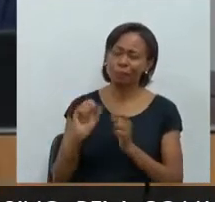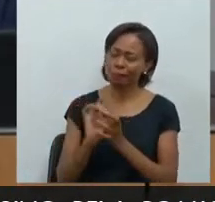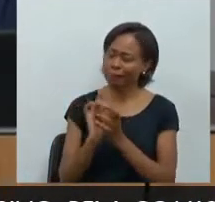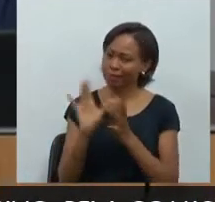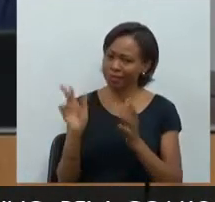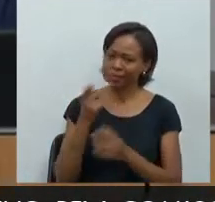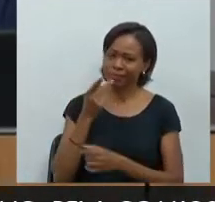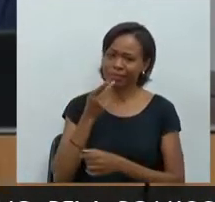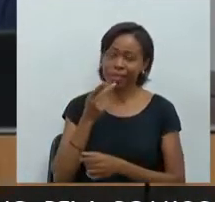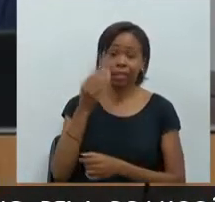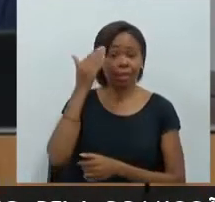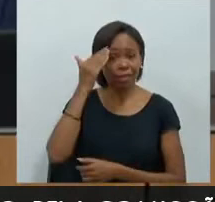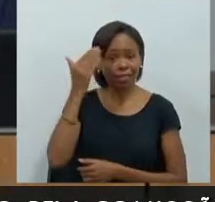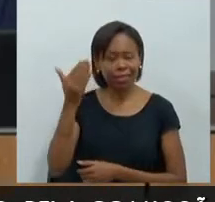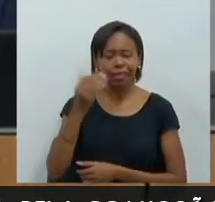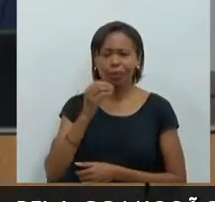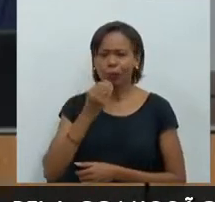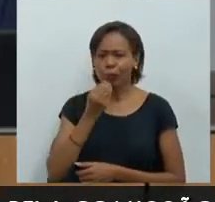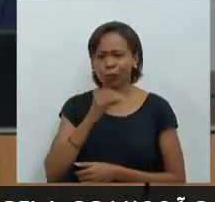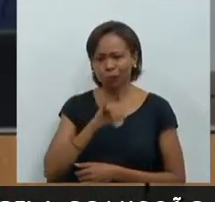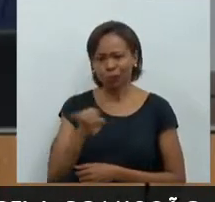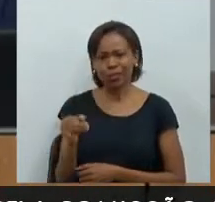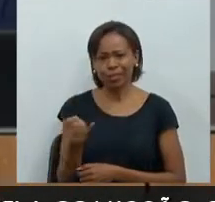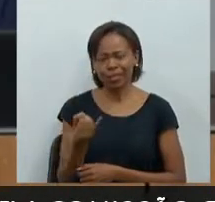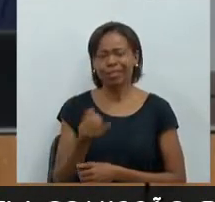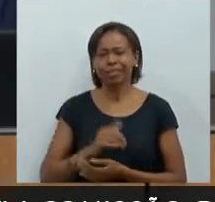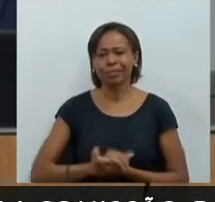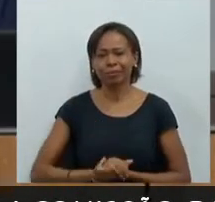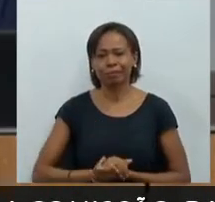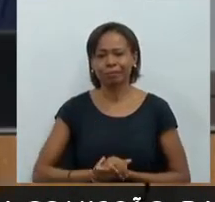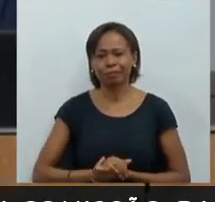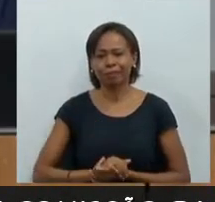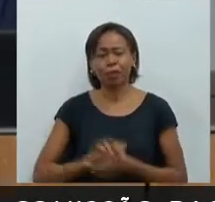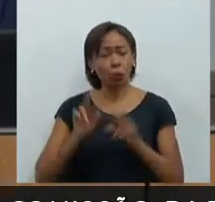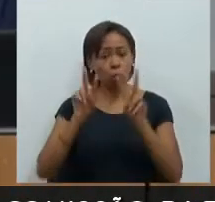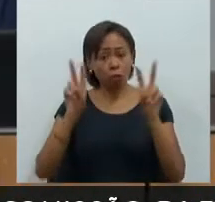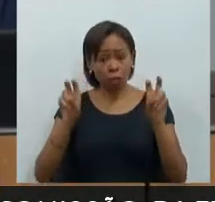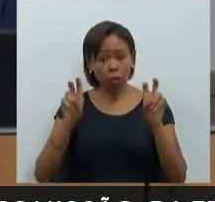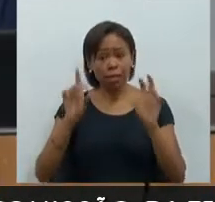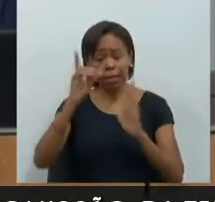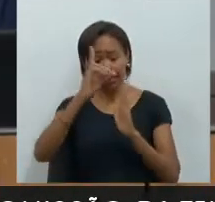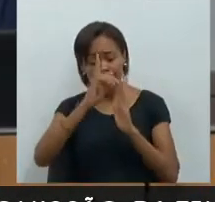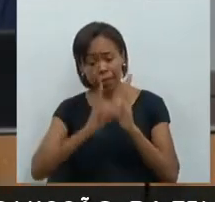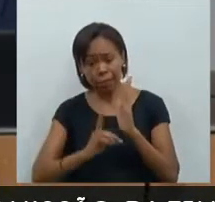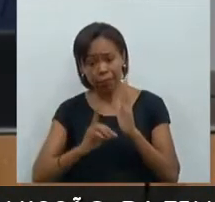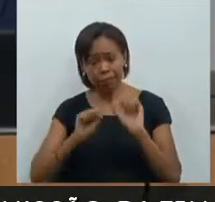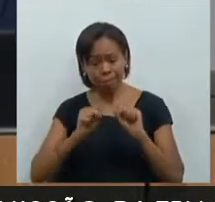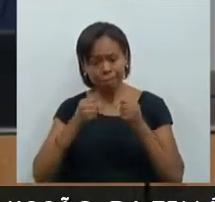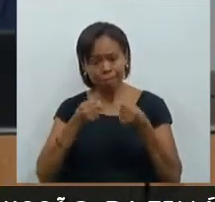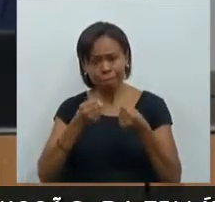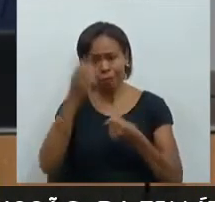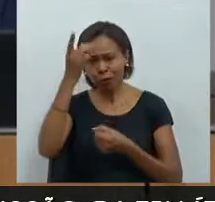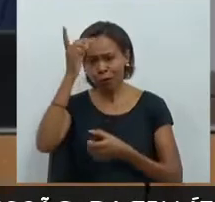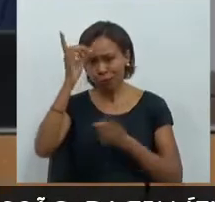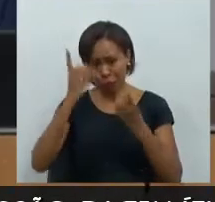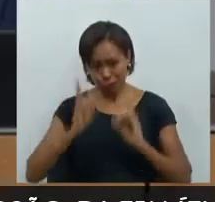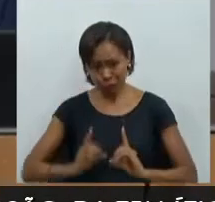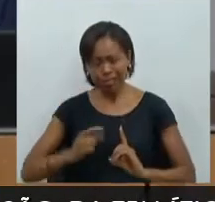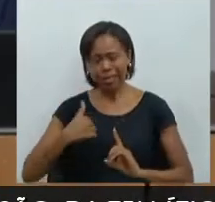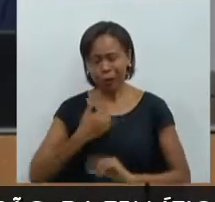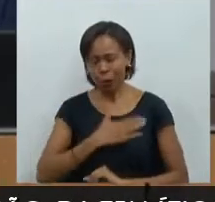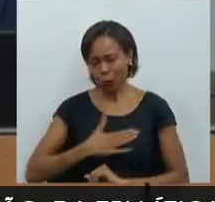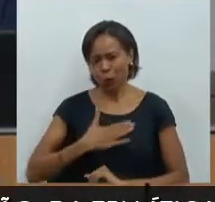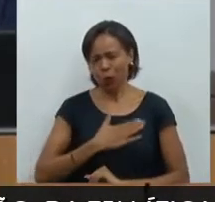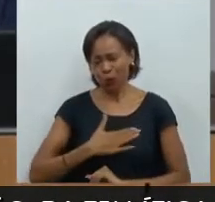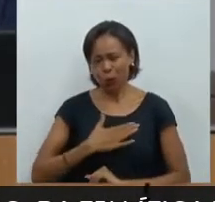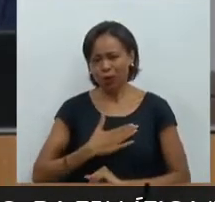agradecendo a oportunidade de me colocando à disposição, porque o tema defesa da pessoa com deficiência faz parte da minha vida e eu gosto muito. Parabéns a